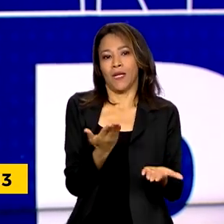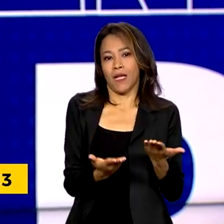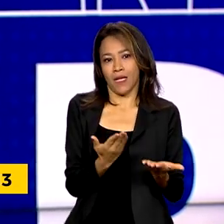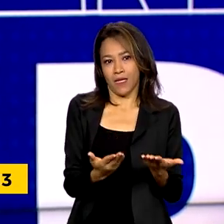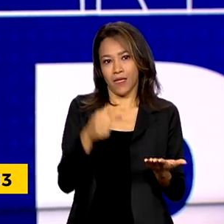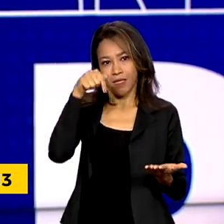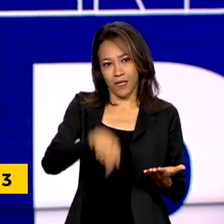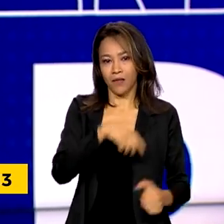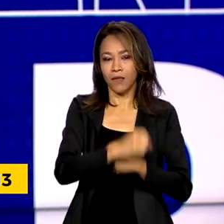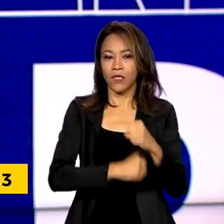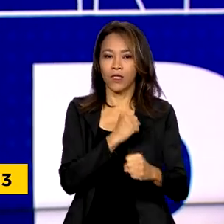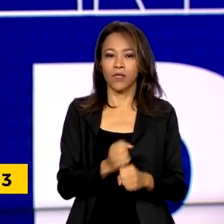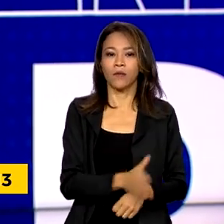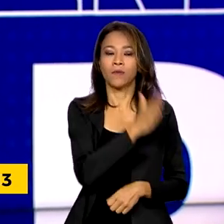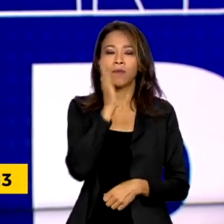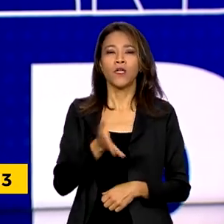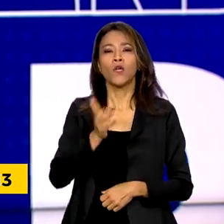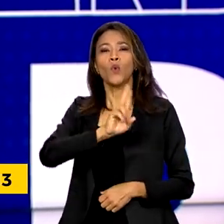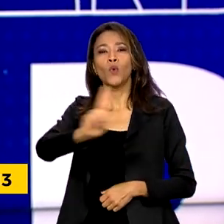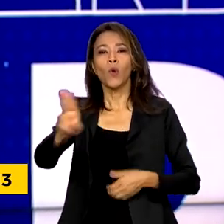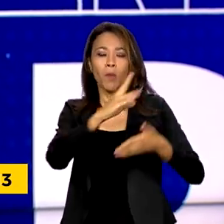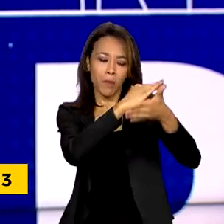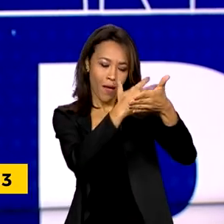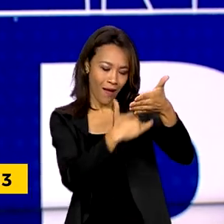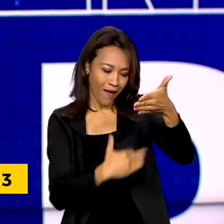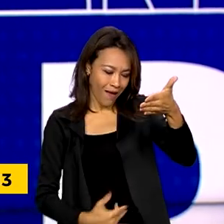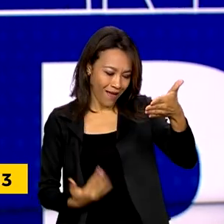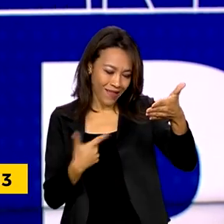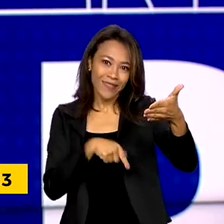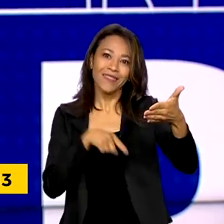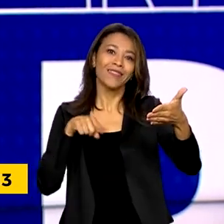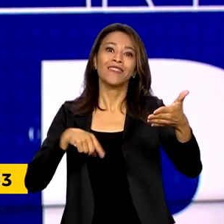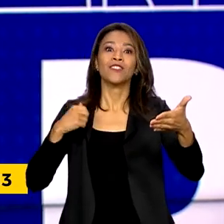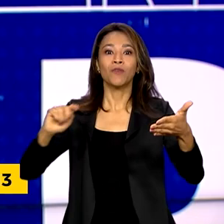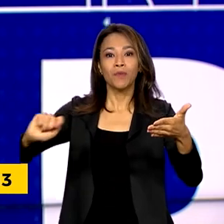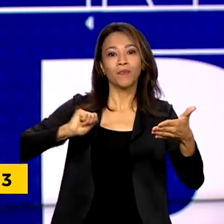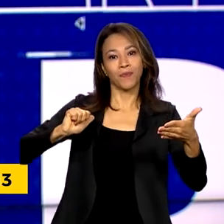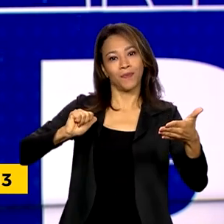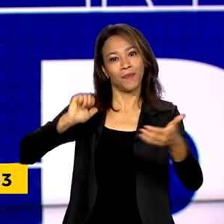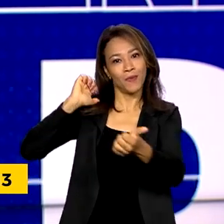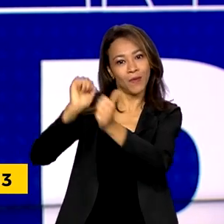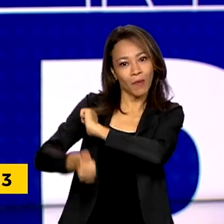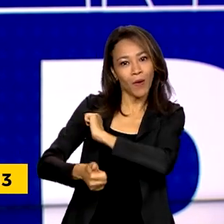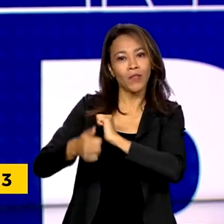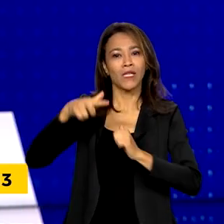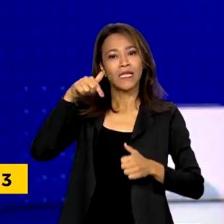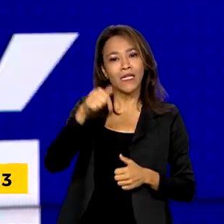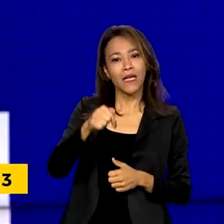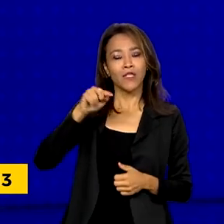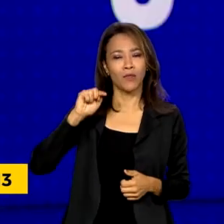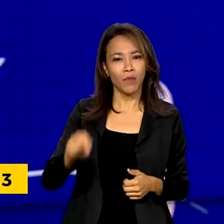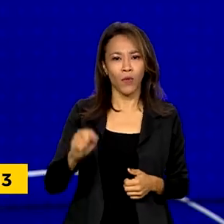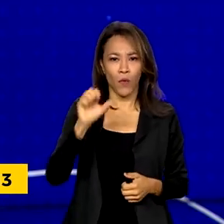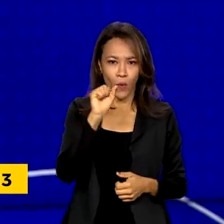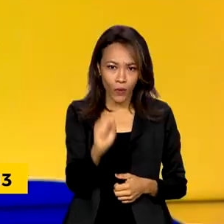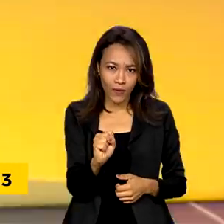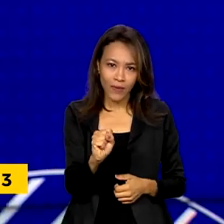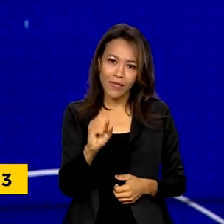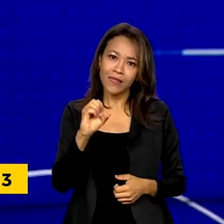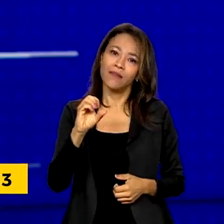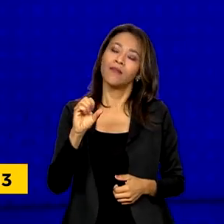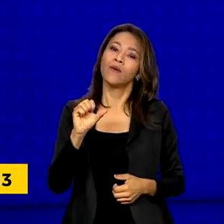saiu a lista com os contemplados no programa bolsa atleta no total foram 7.870